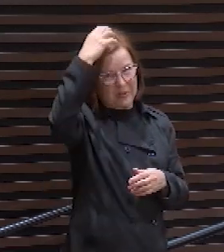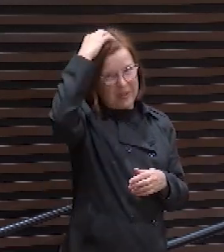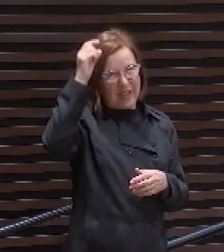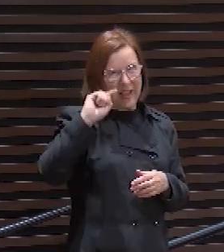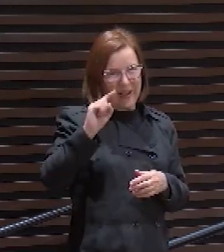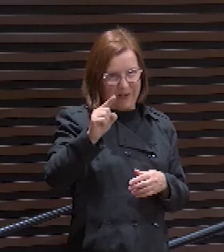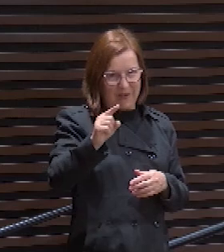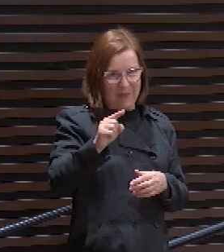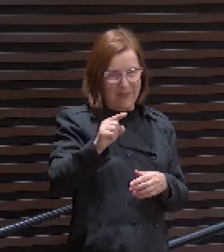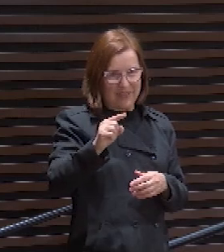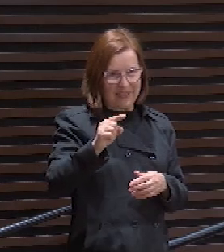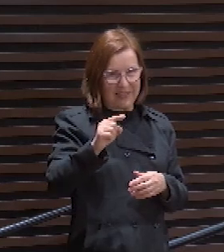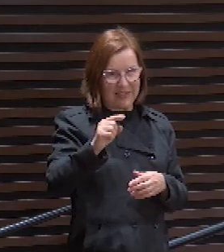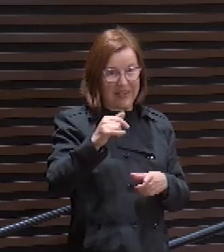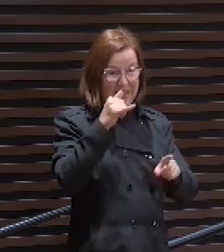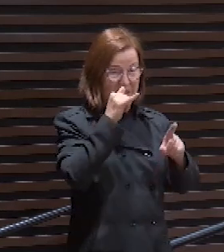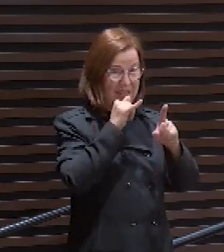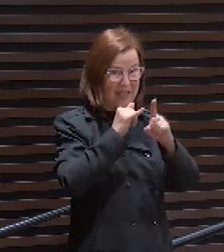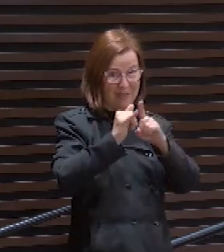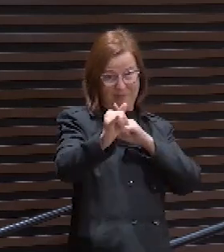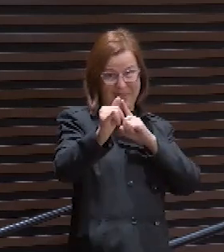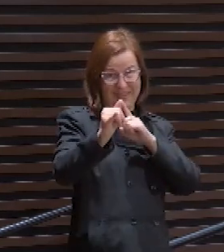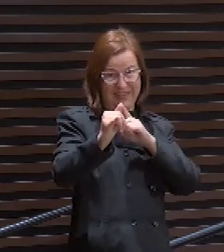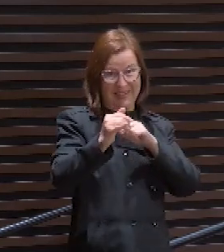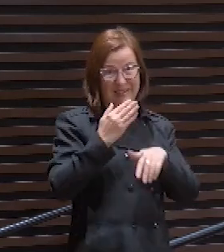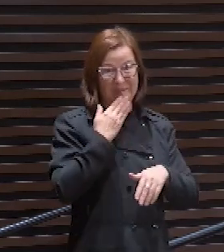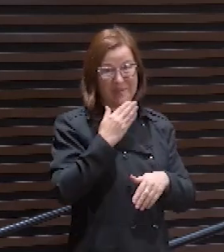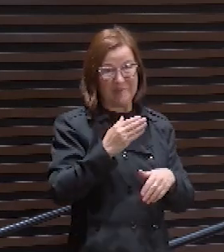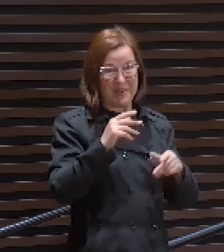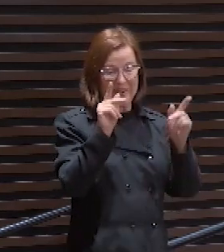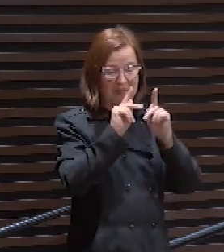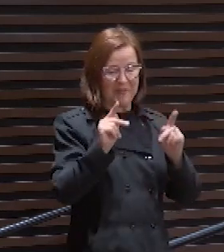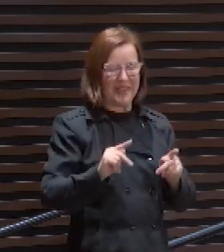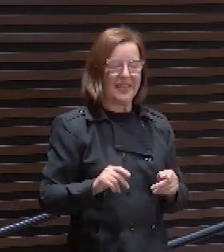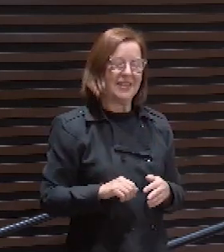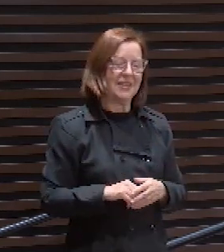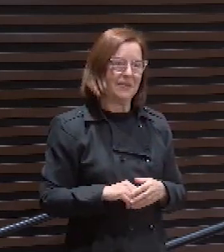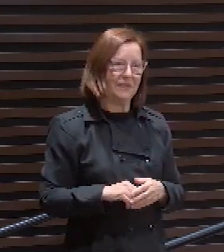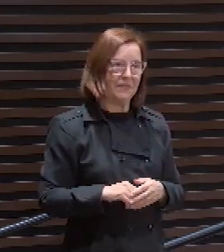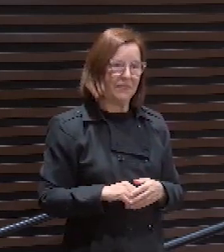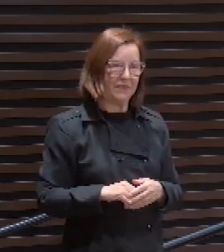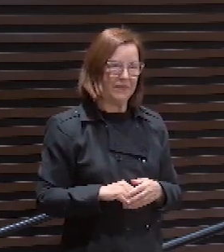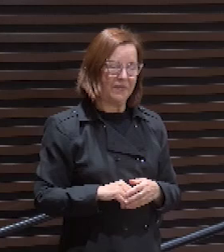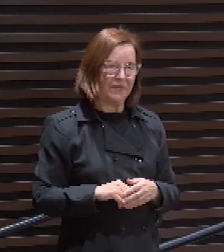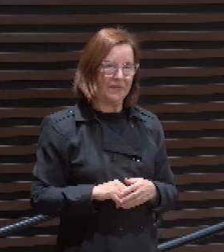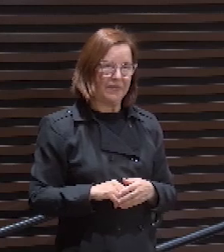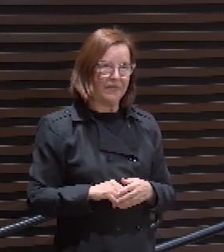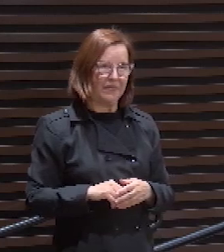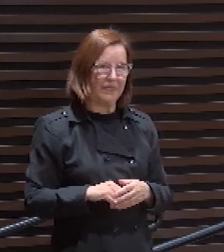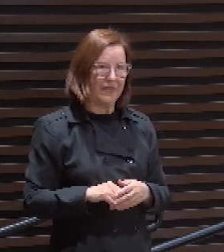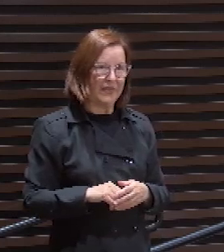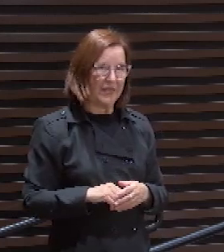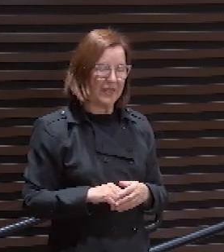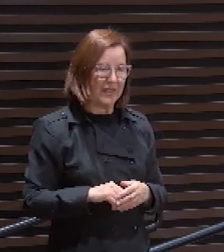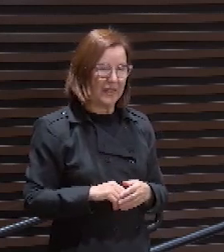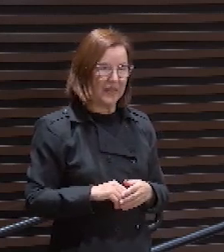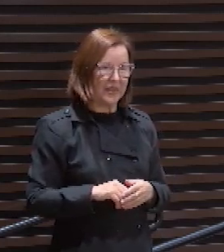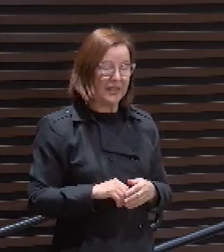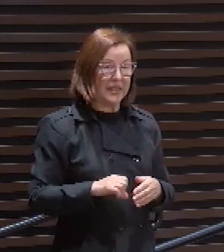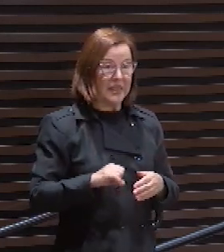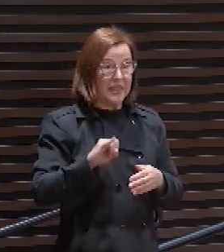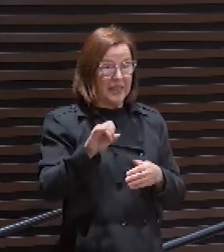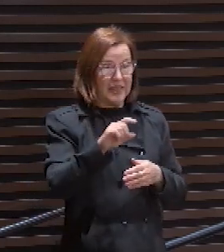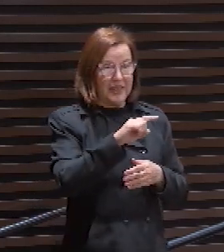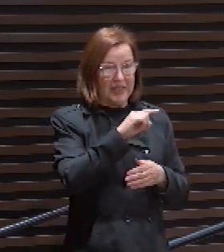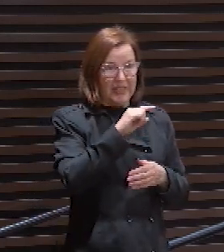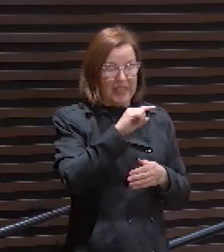de paz. Ou seja, irmãos, quando temos esse entendimento, e adentramos essa realidade. Aquele